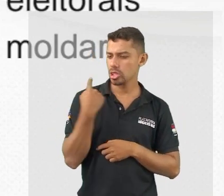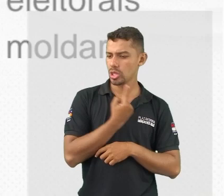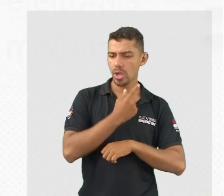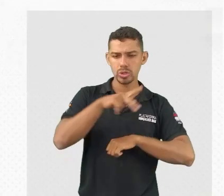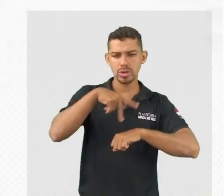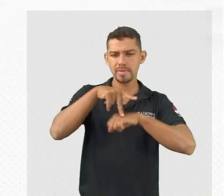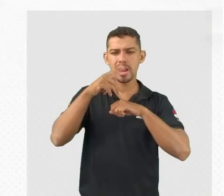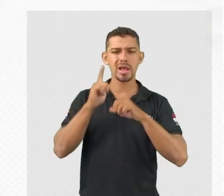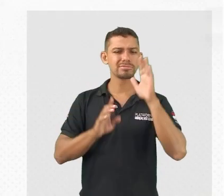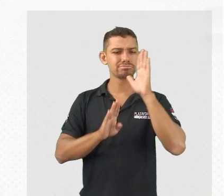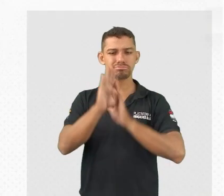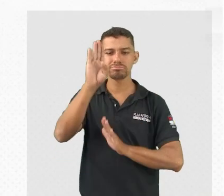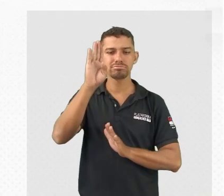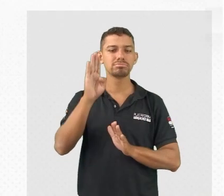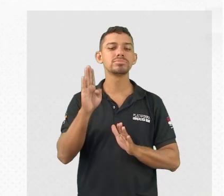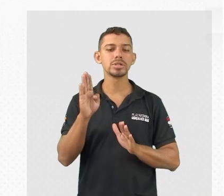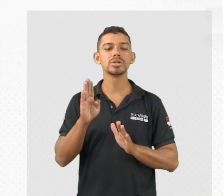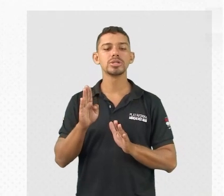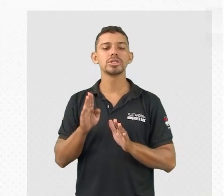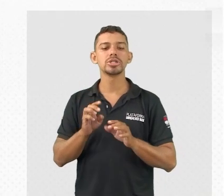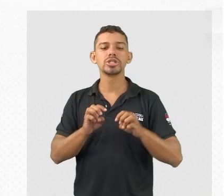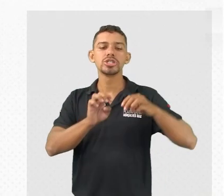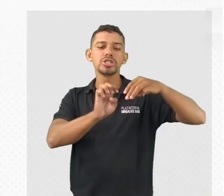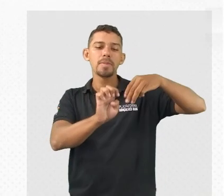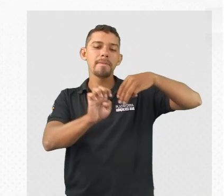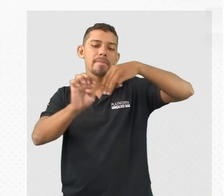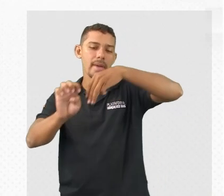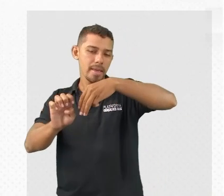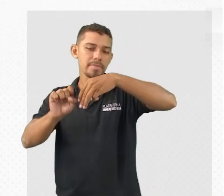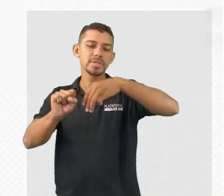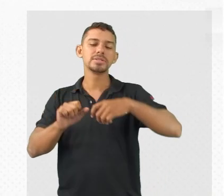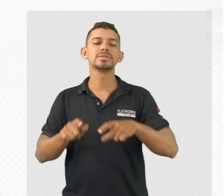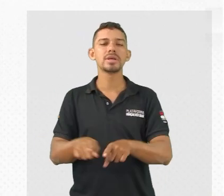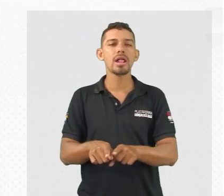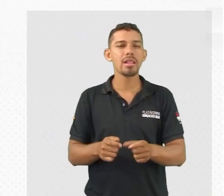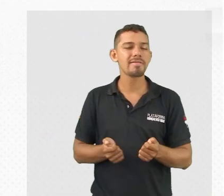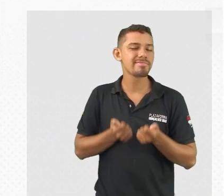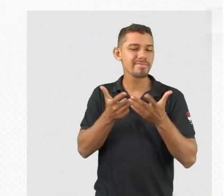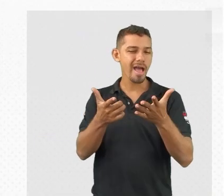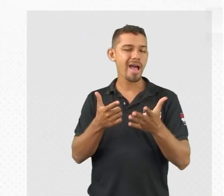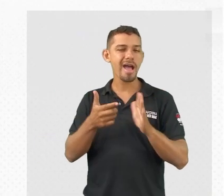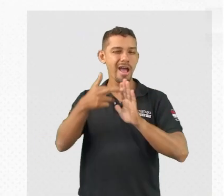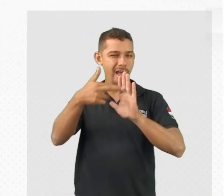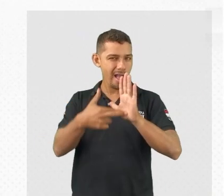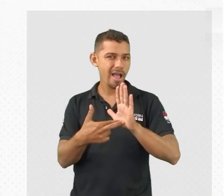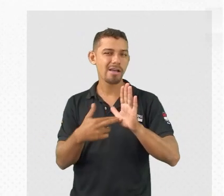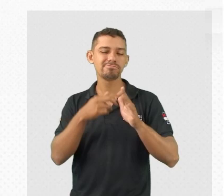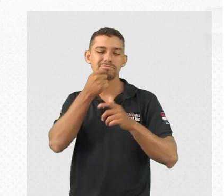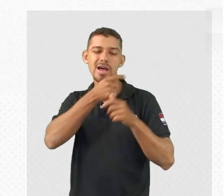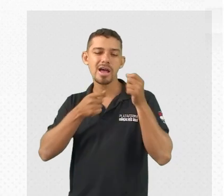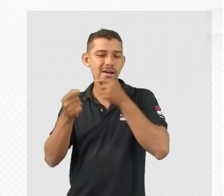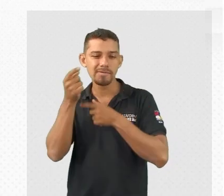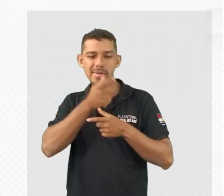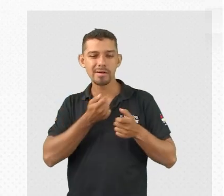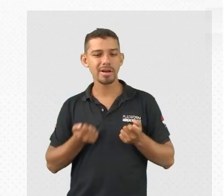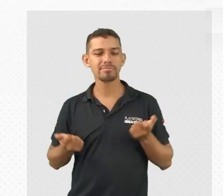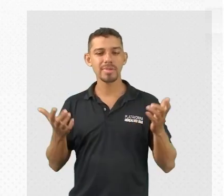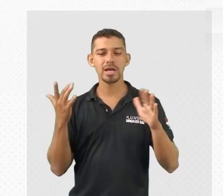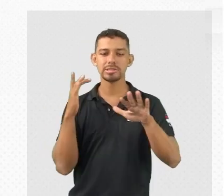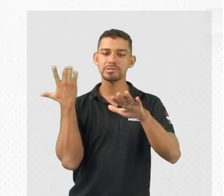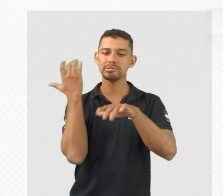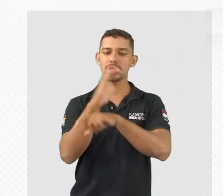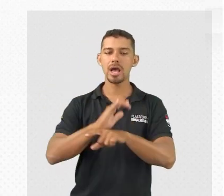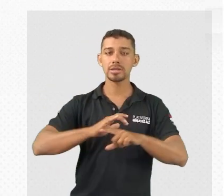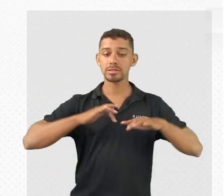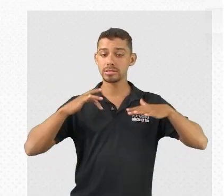é campeão na produção de memes, né? E em jogar essas regras do jogo midiático dentro das redes